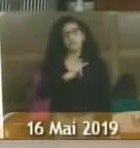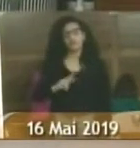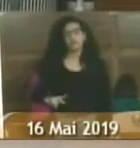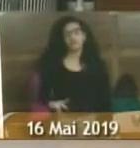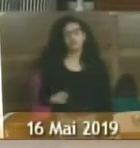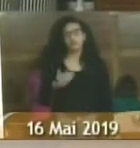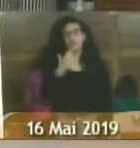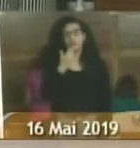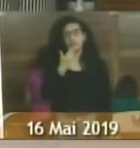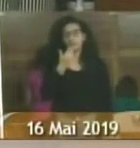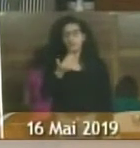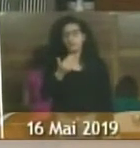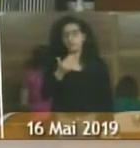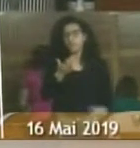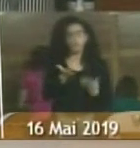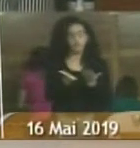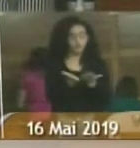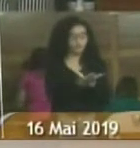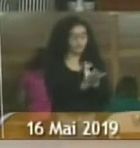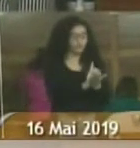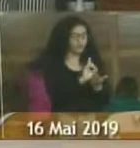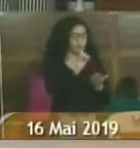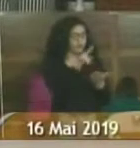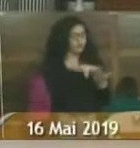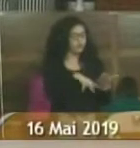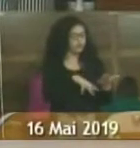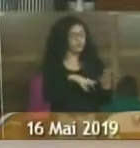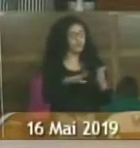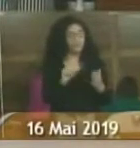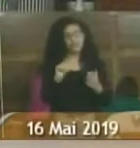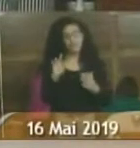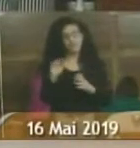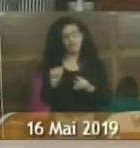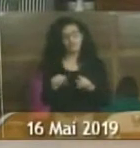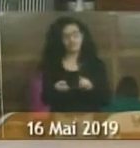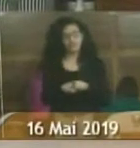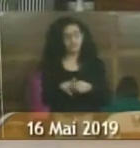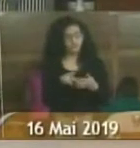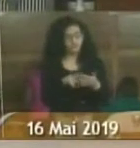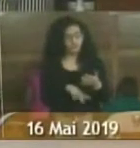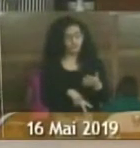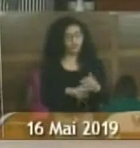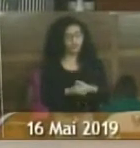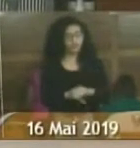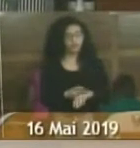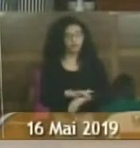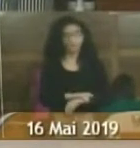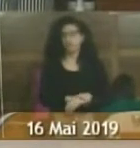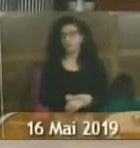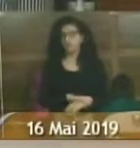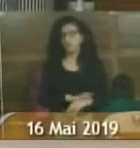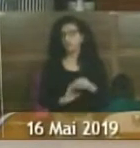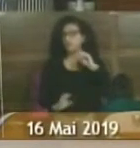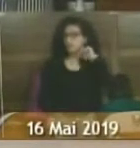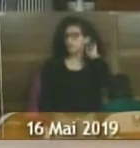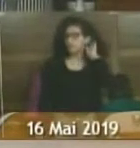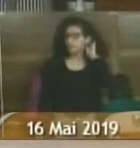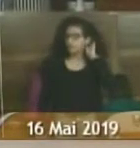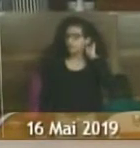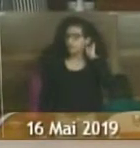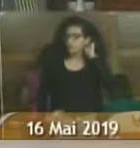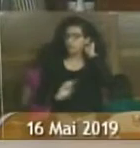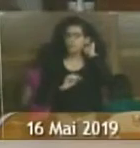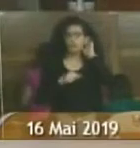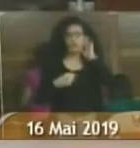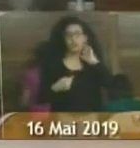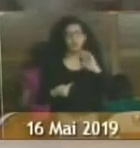Araújo fez a leitura de um texto bíblico e da ata da sessão anterior, realizada em 9/5/2019.